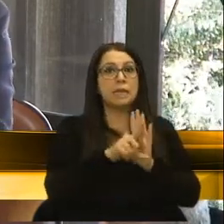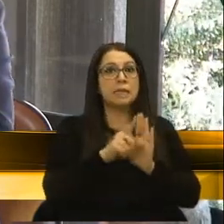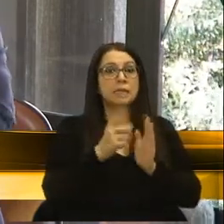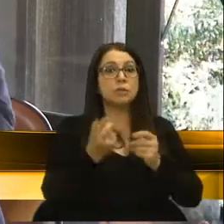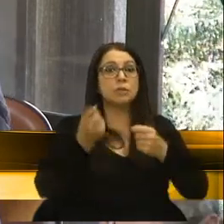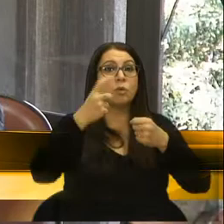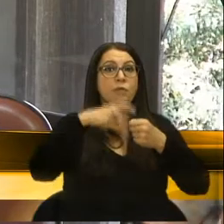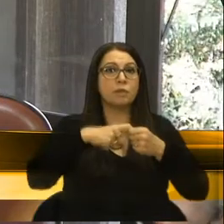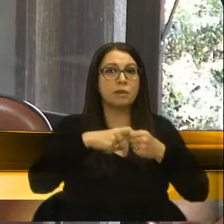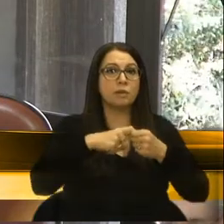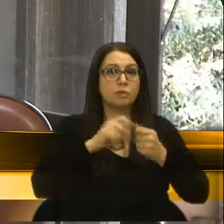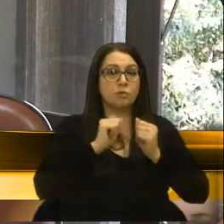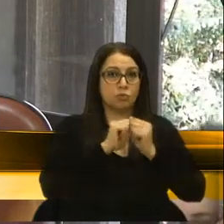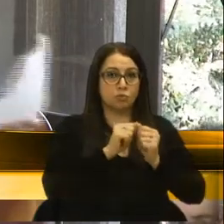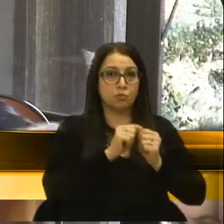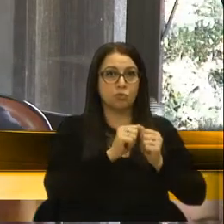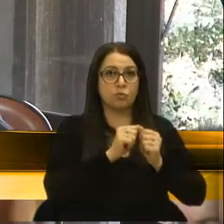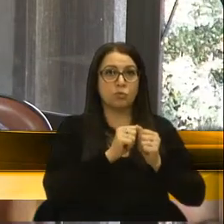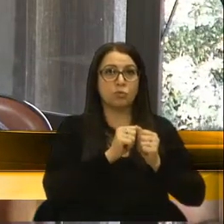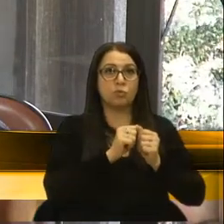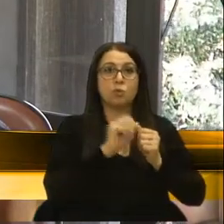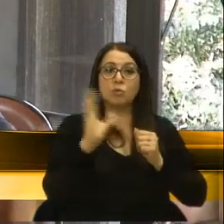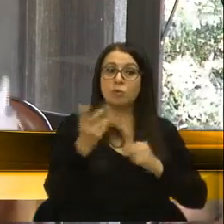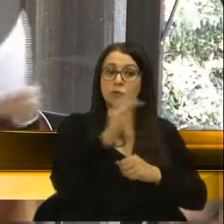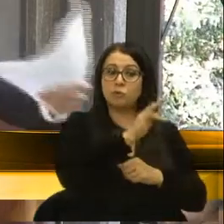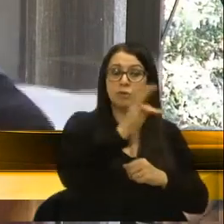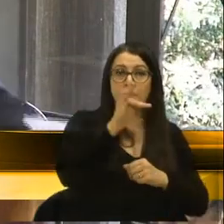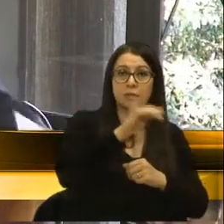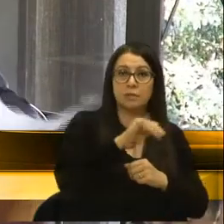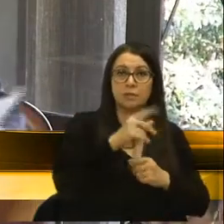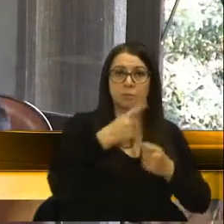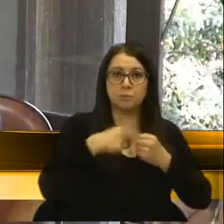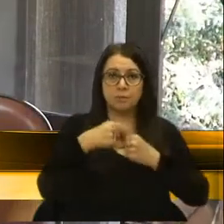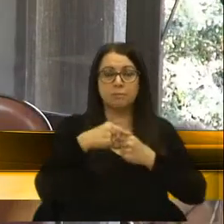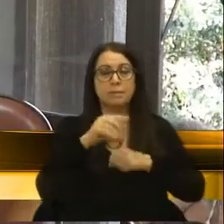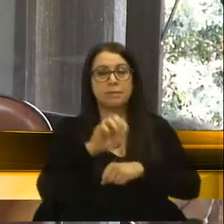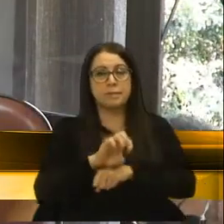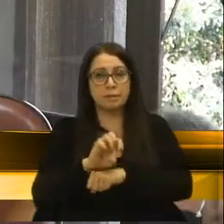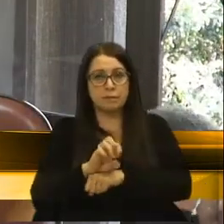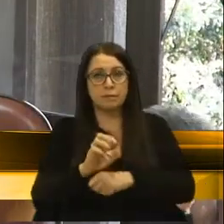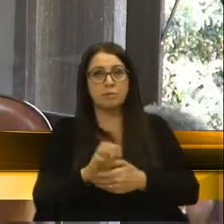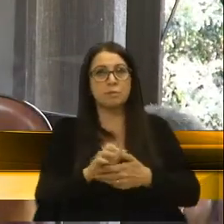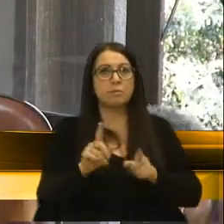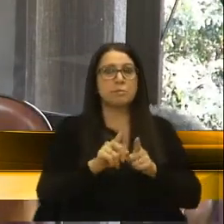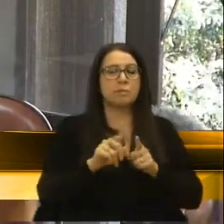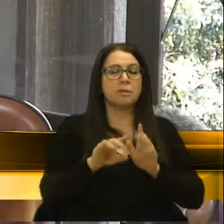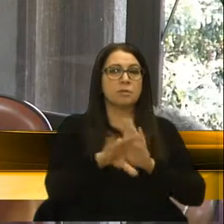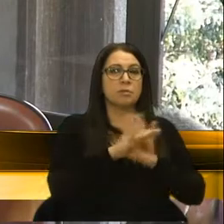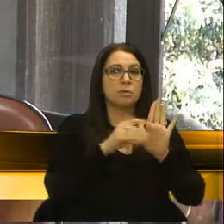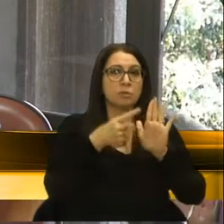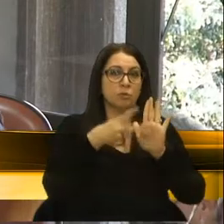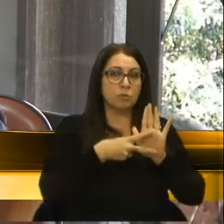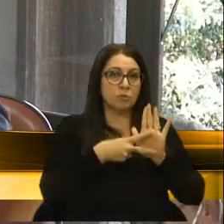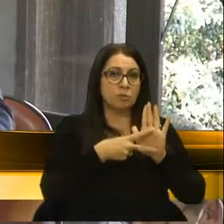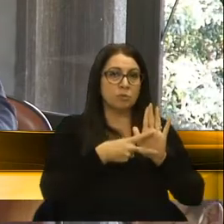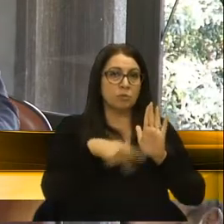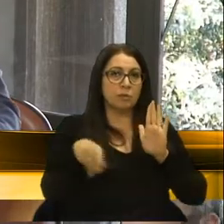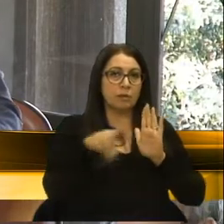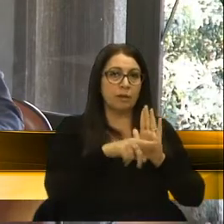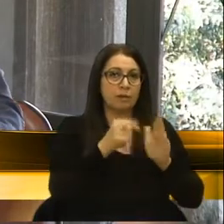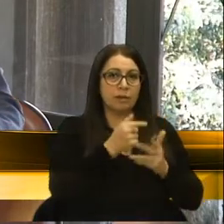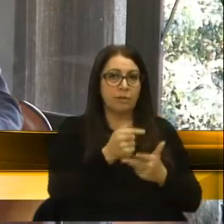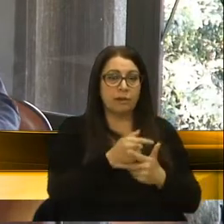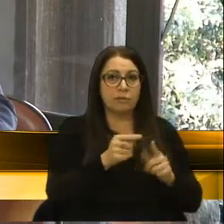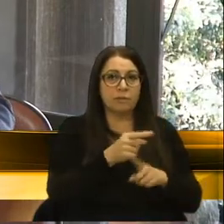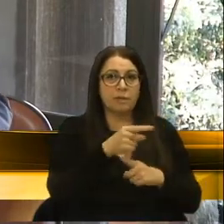convênios entre entes federados, município, Estado, inciso 2º, decorrentes da